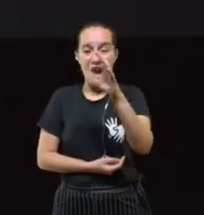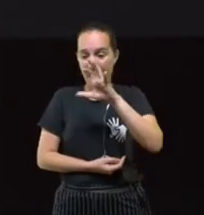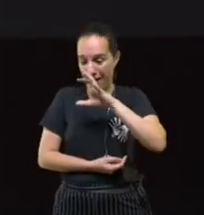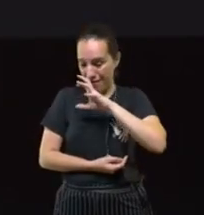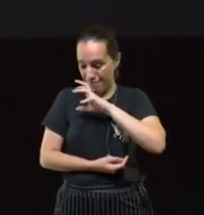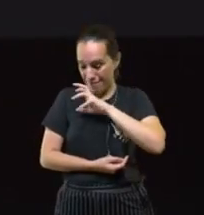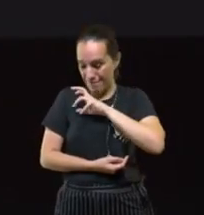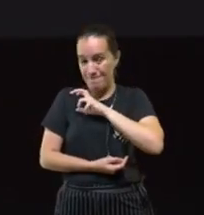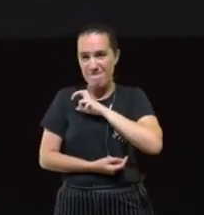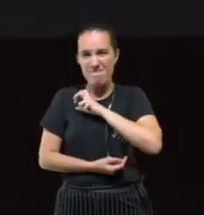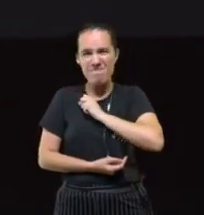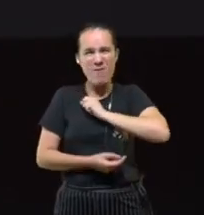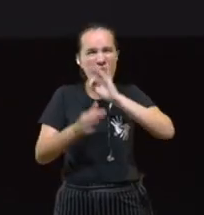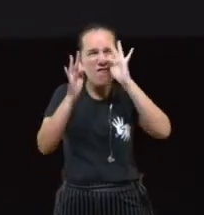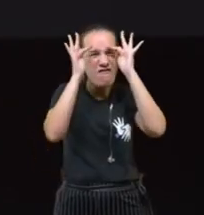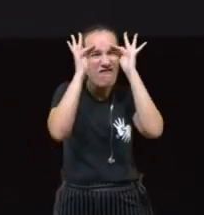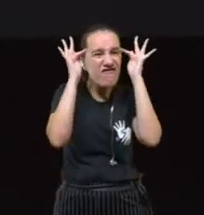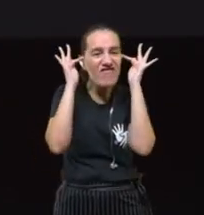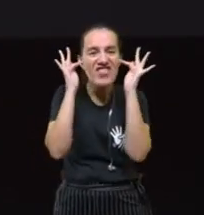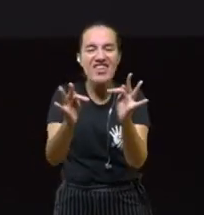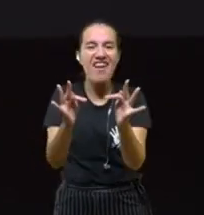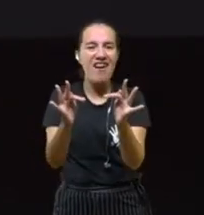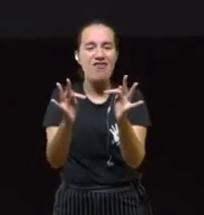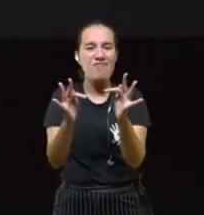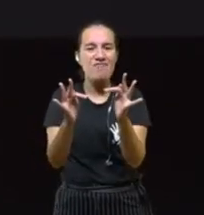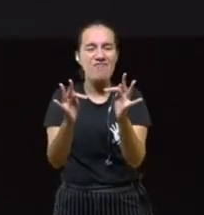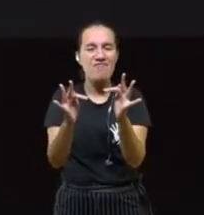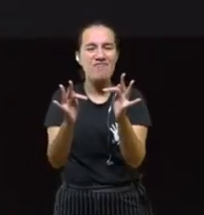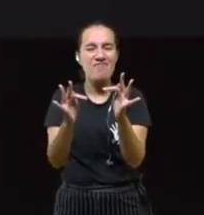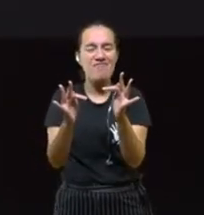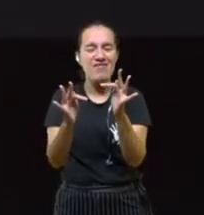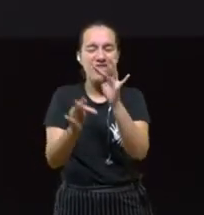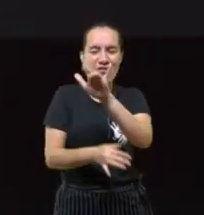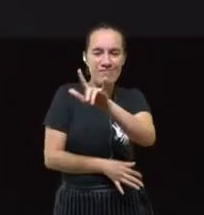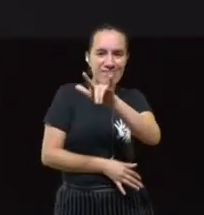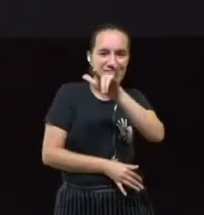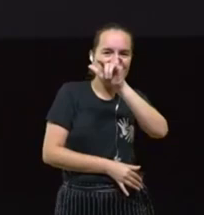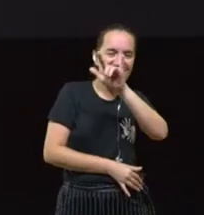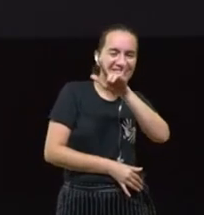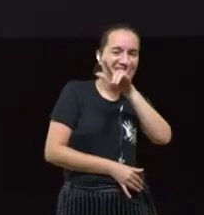amor leal, eu atraí.